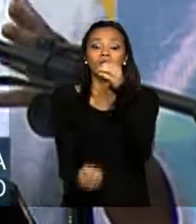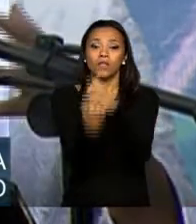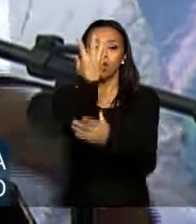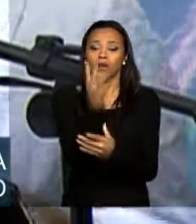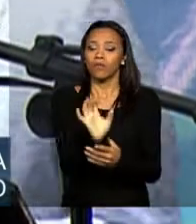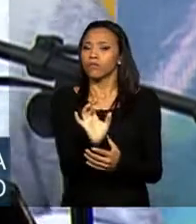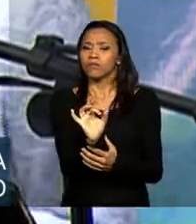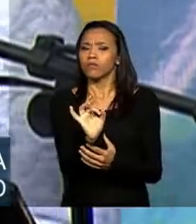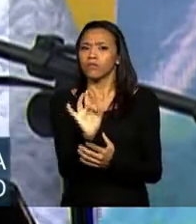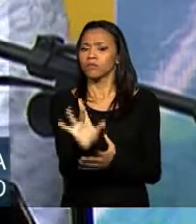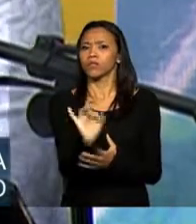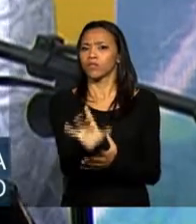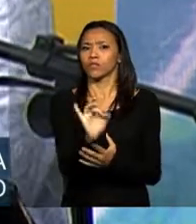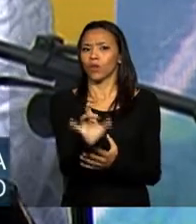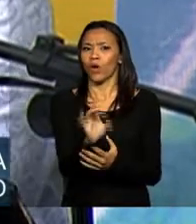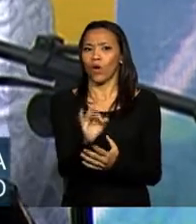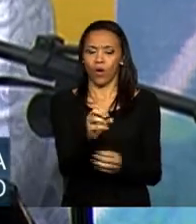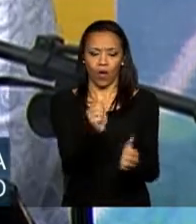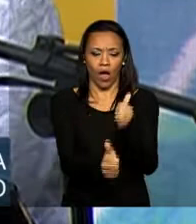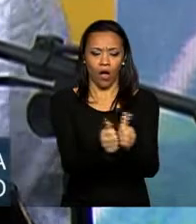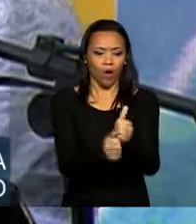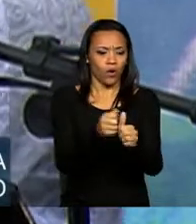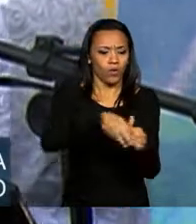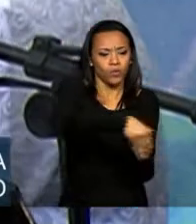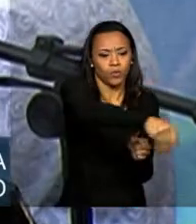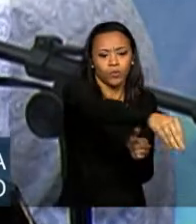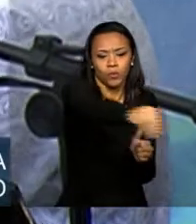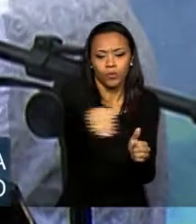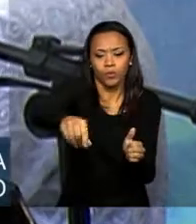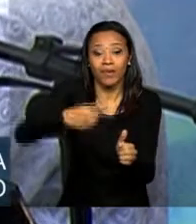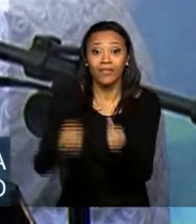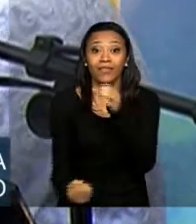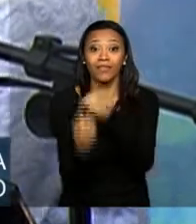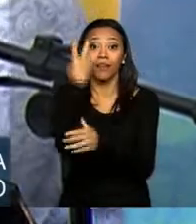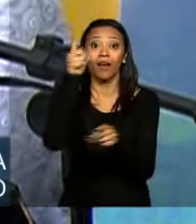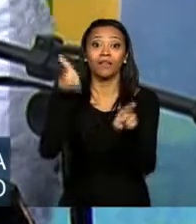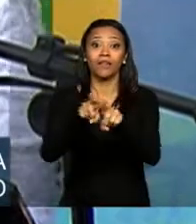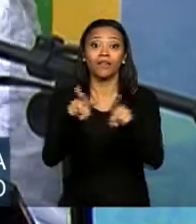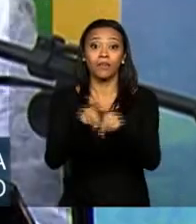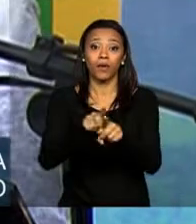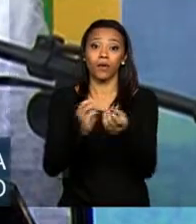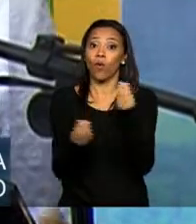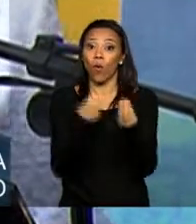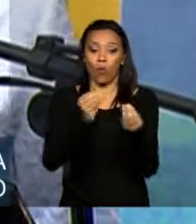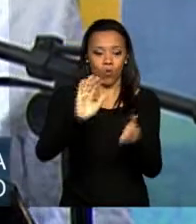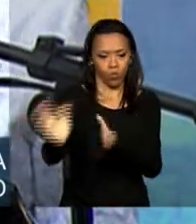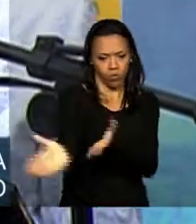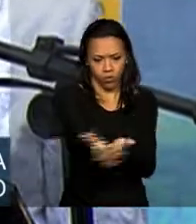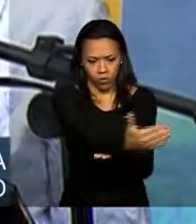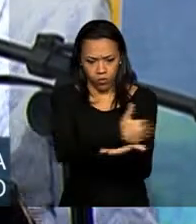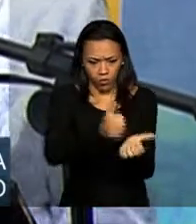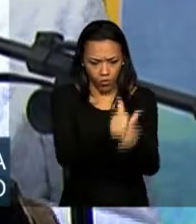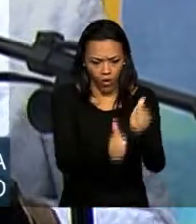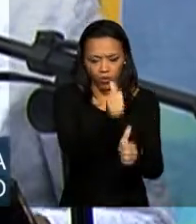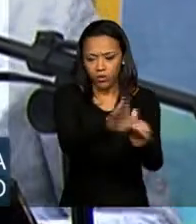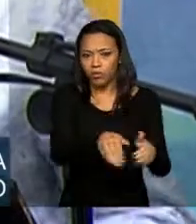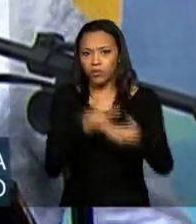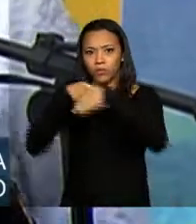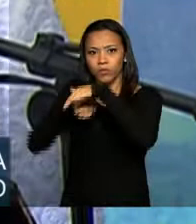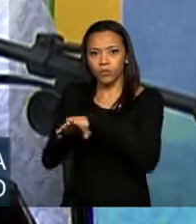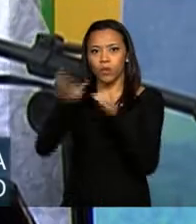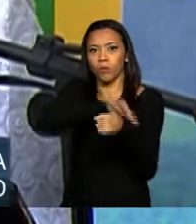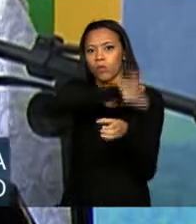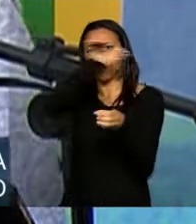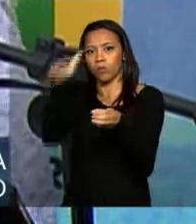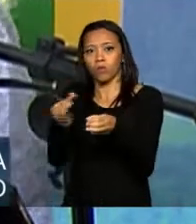a produção mas o beneficiamento armazenagem Sacramento E como estava dizendo para